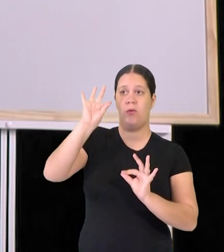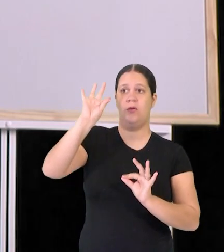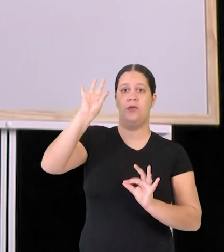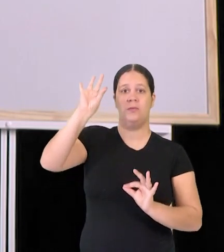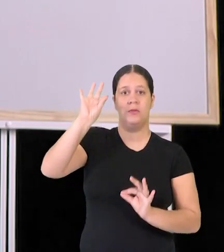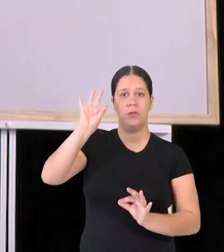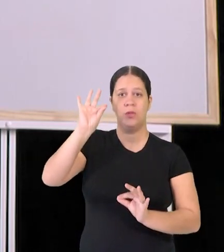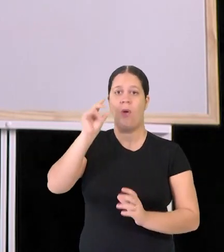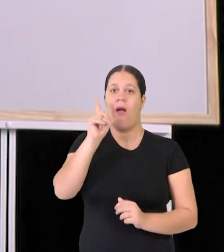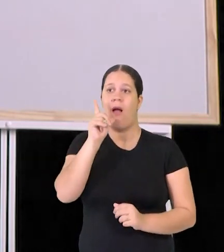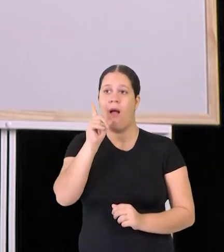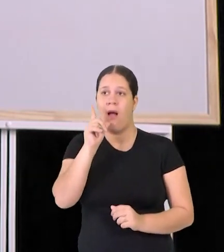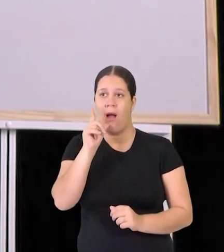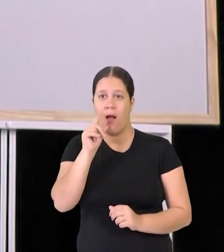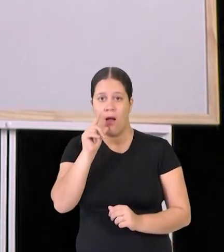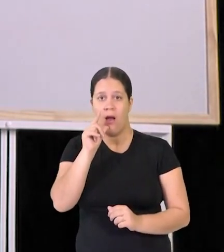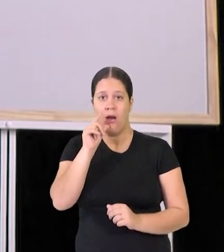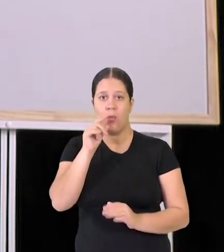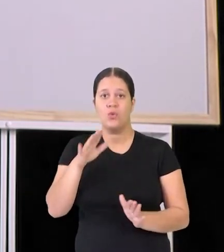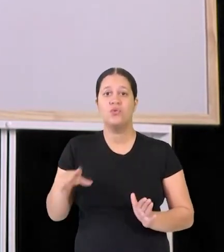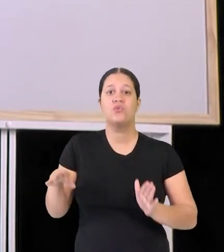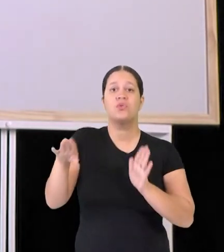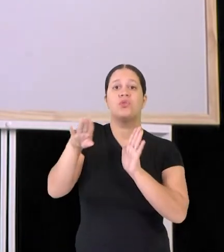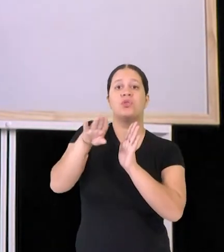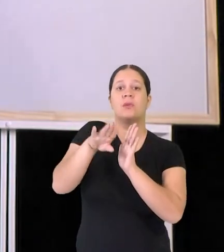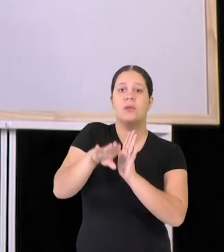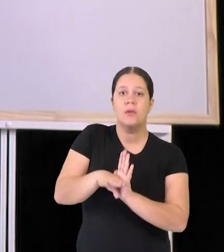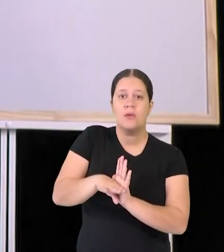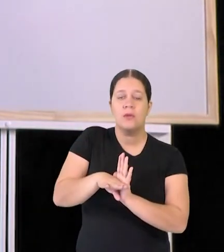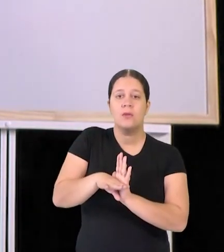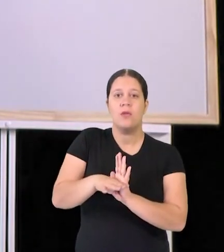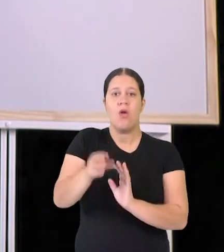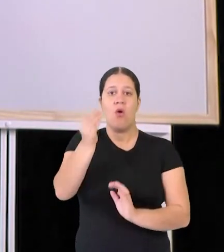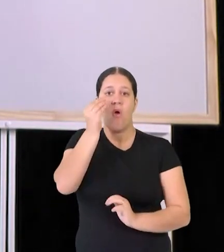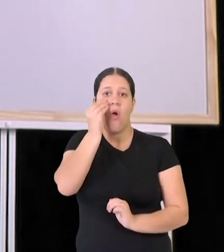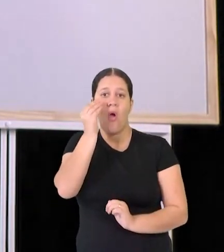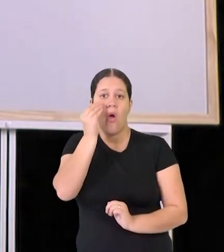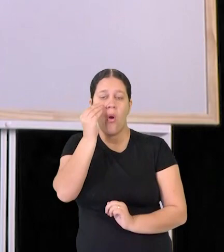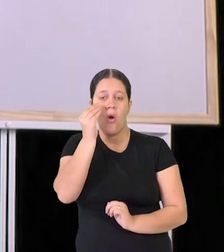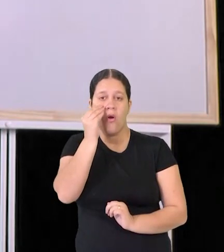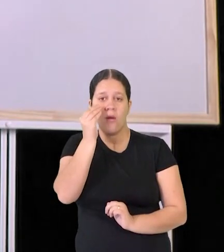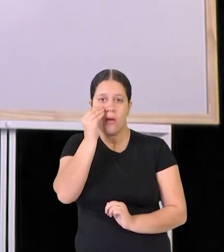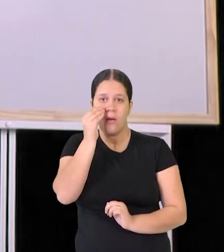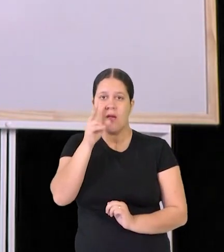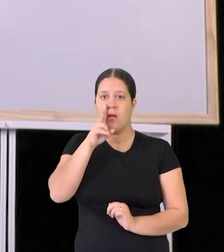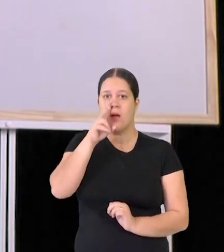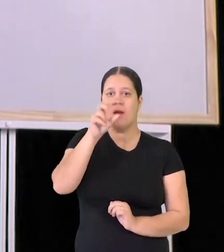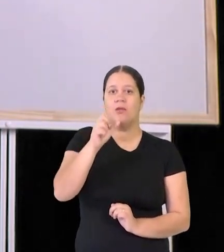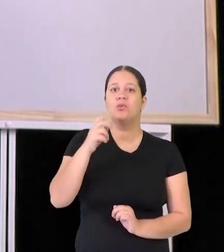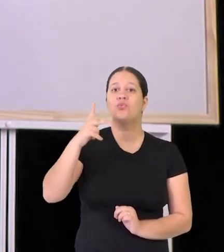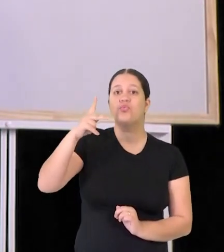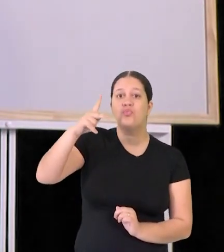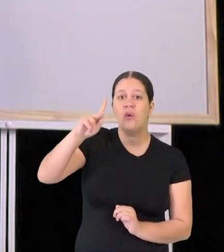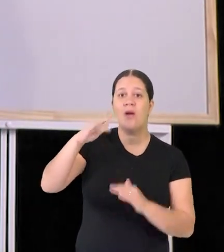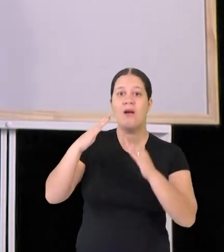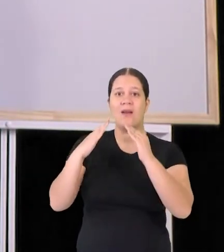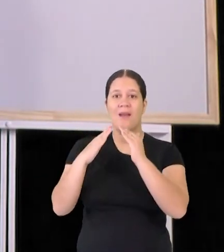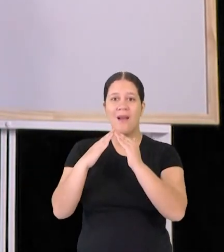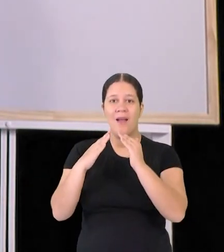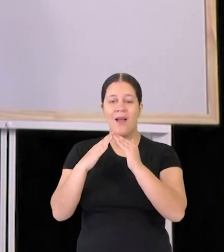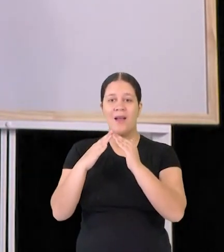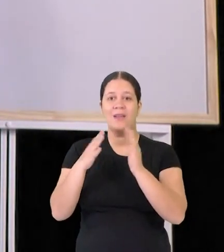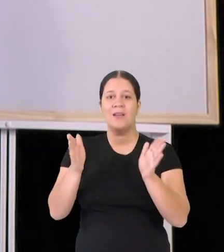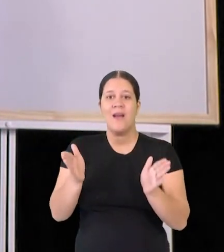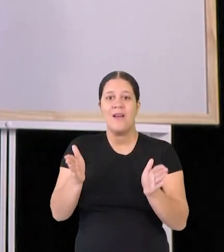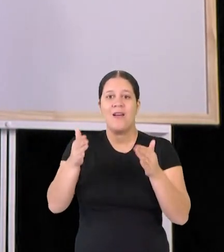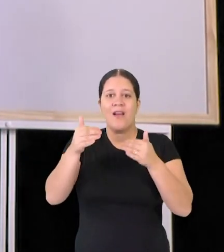água está saindo, certo? É quem vai determinar essa pressão. É por isso que na tua casa, a caixa d'água está onde?